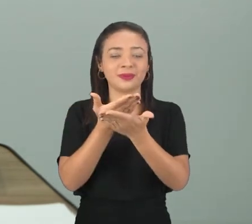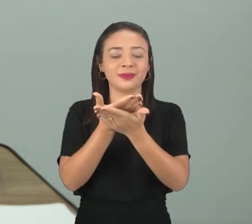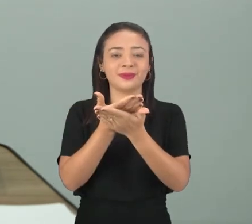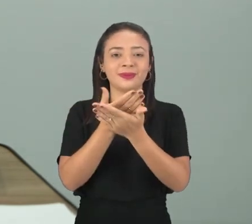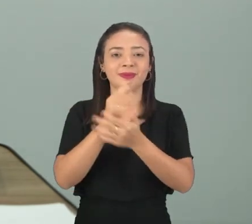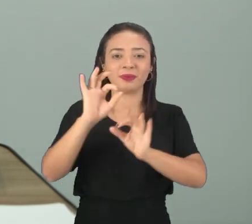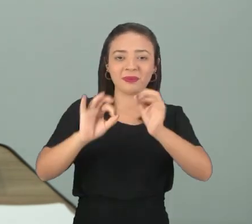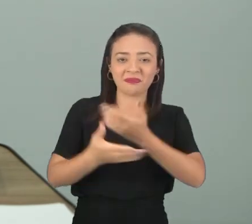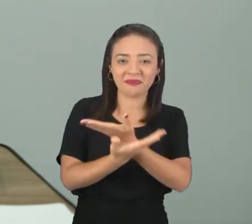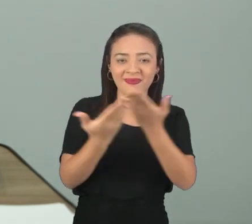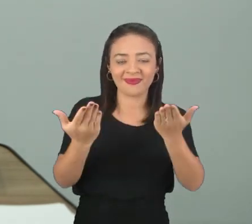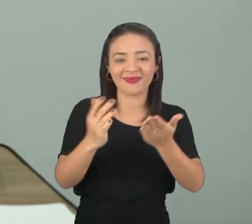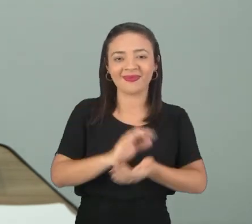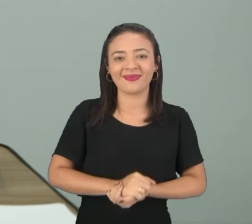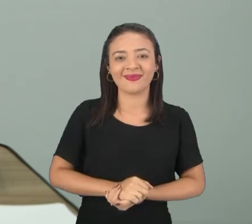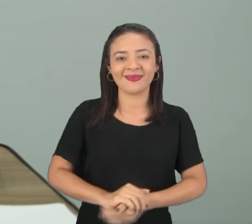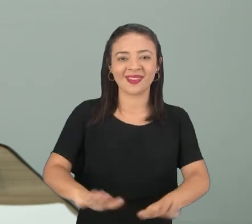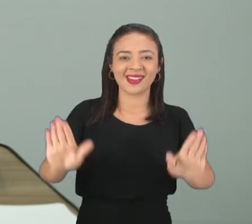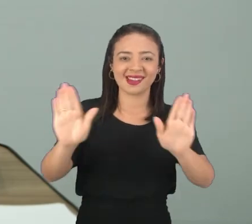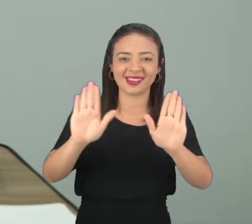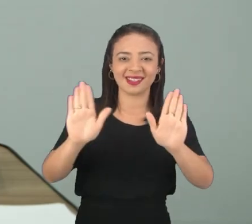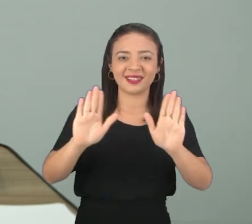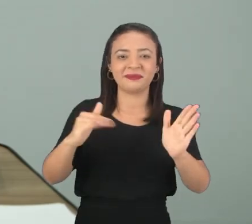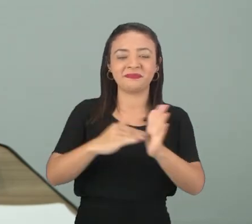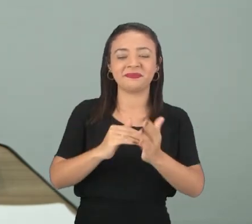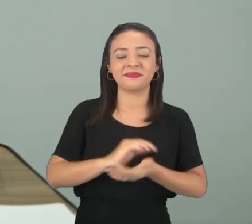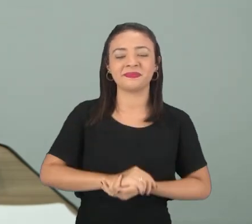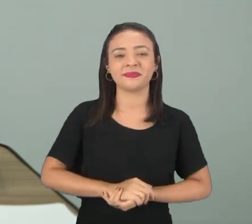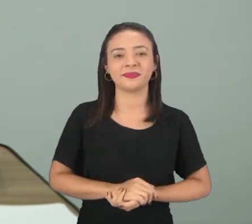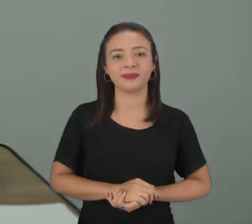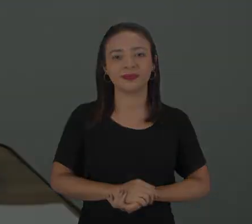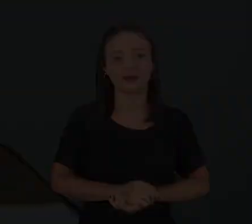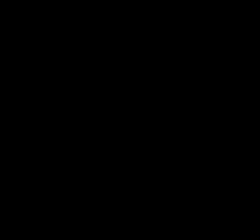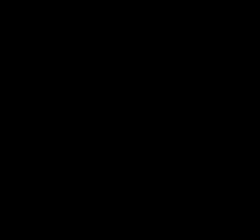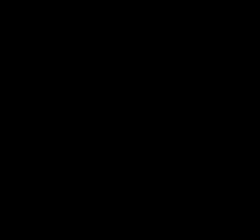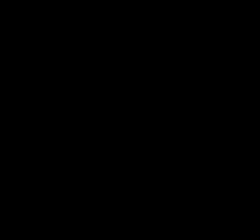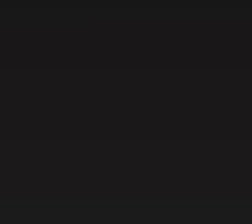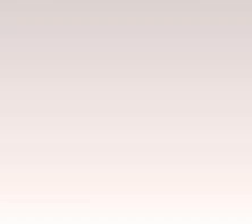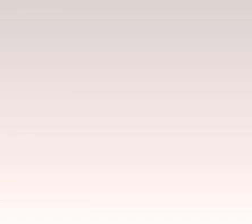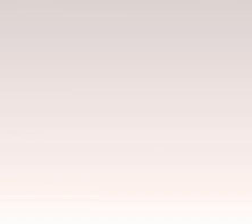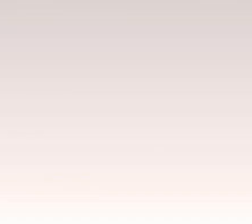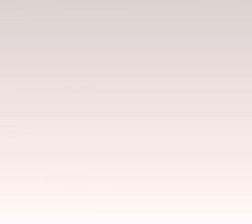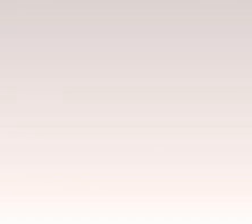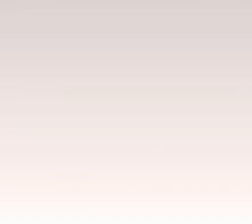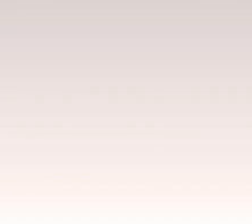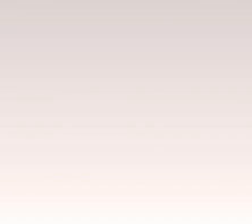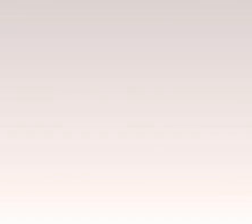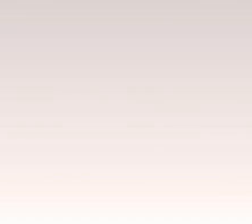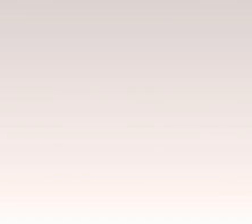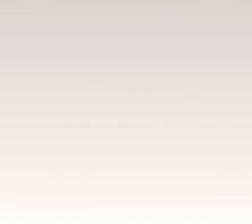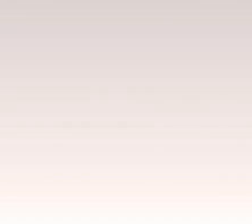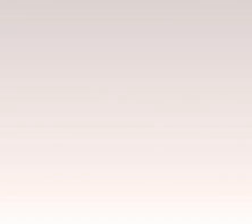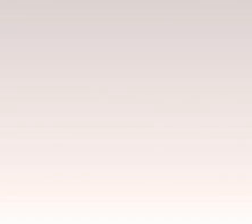outras que a gente tem preparado com carinho para vocês tá bom tchau tchau te aguardo na próxima aula E aí